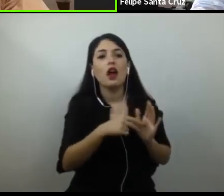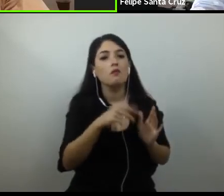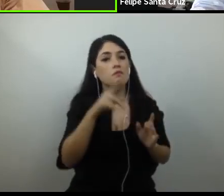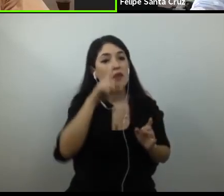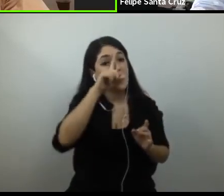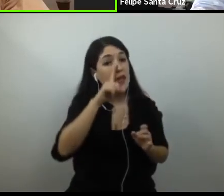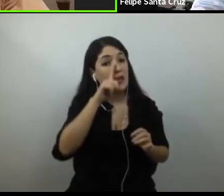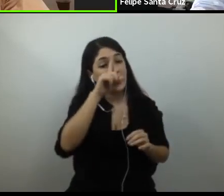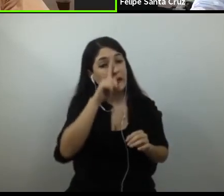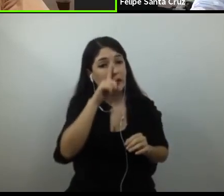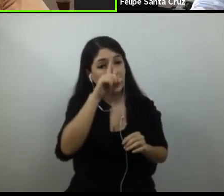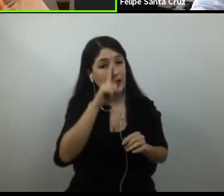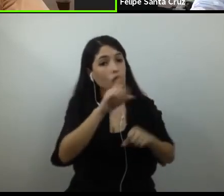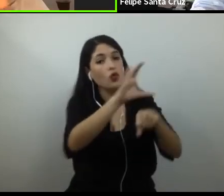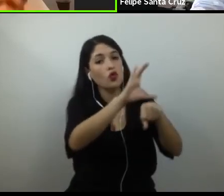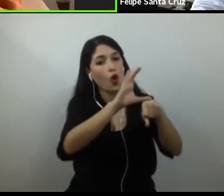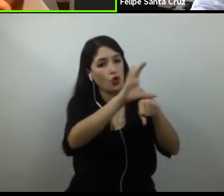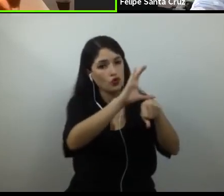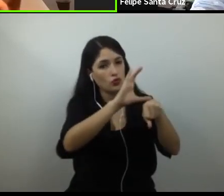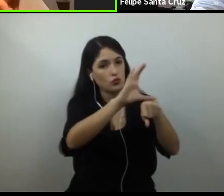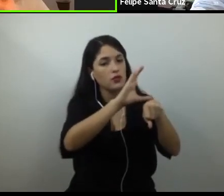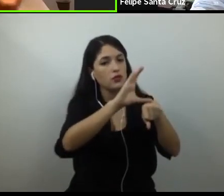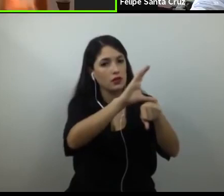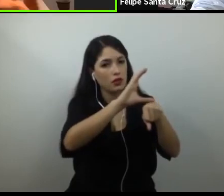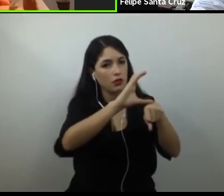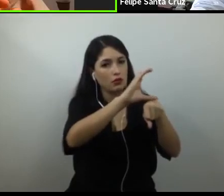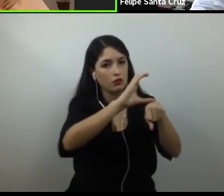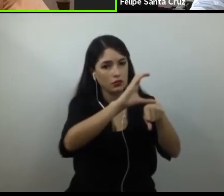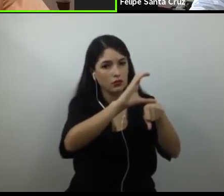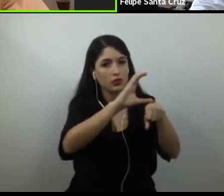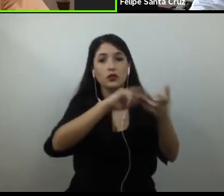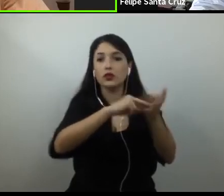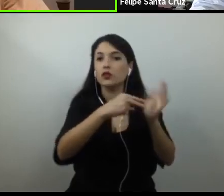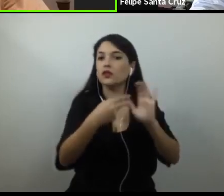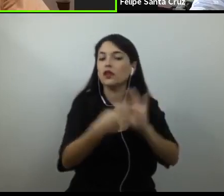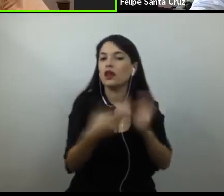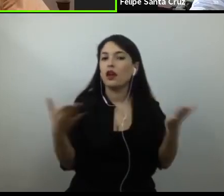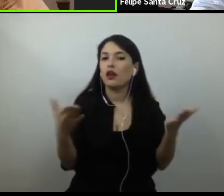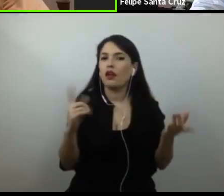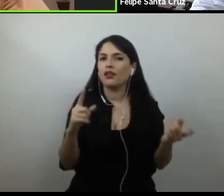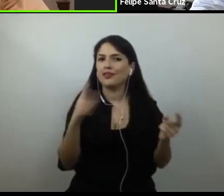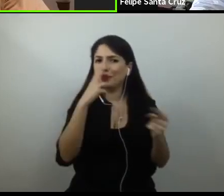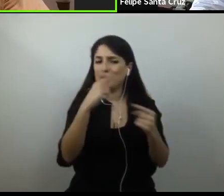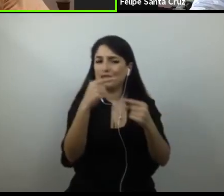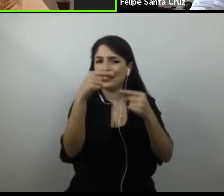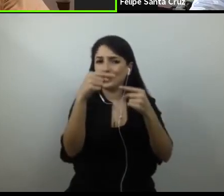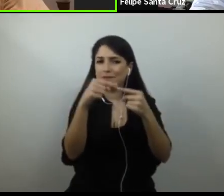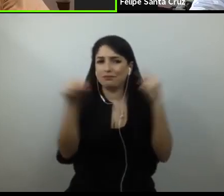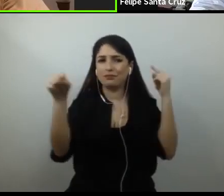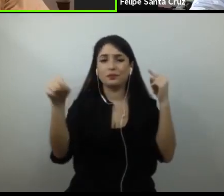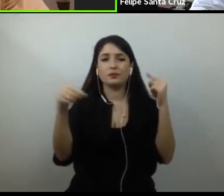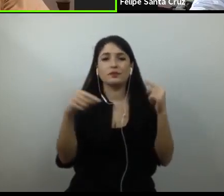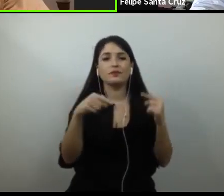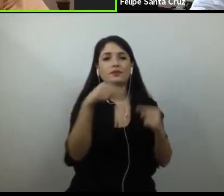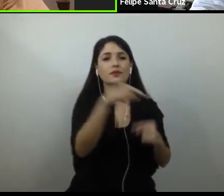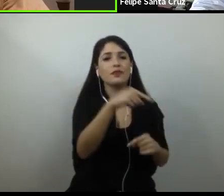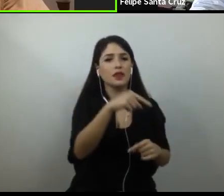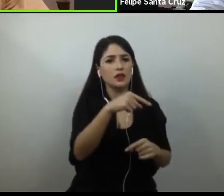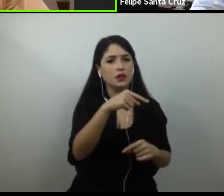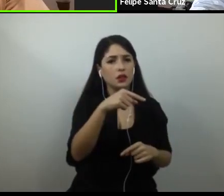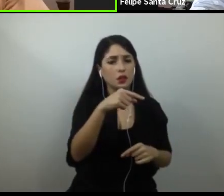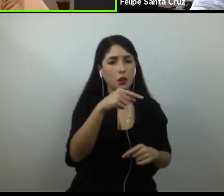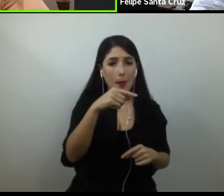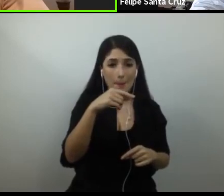Isso que é o paradoxo da nossa história. O Bolsonaro, que tentou destruir o exército